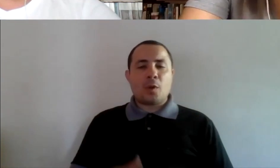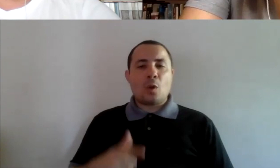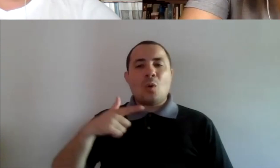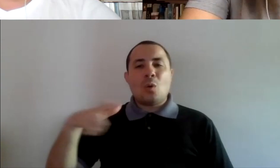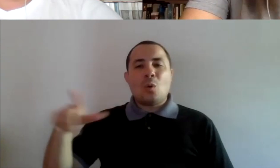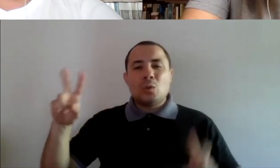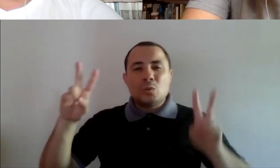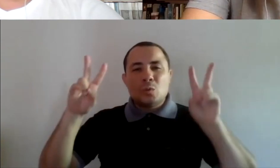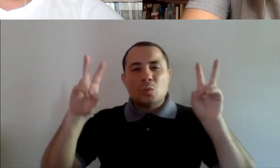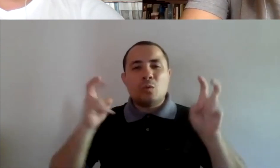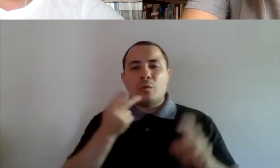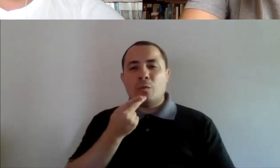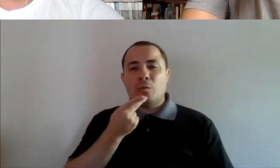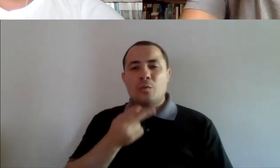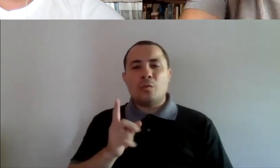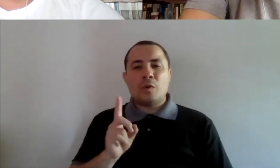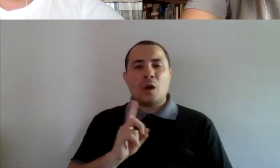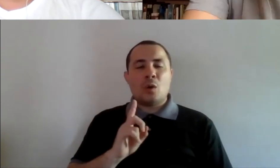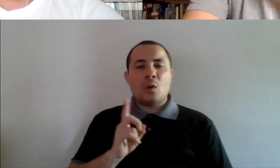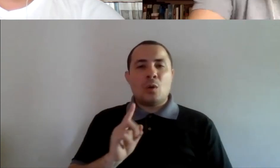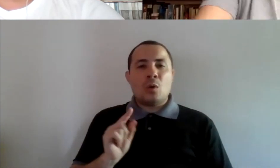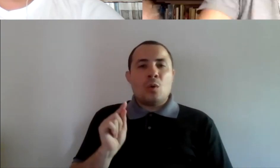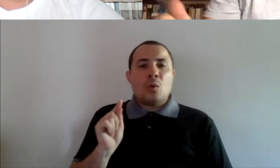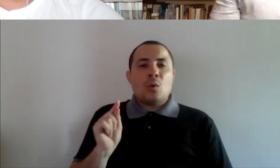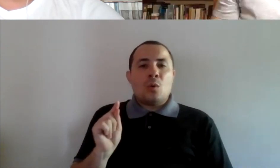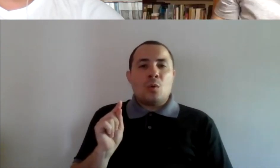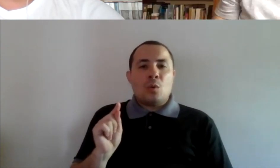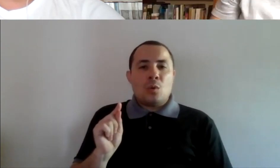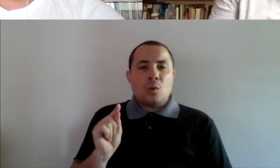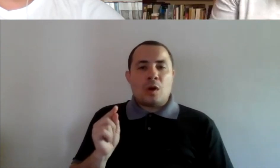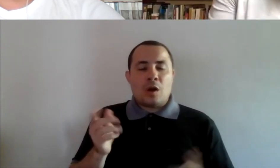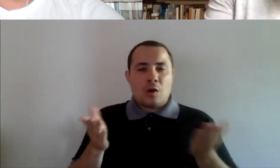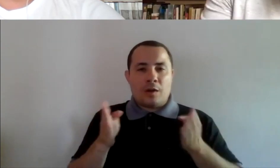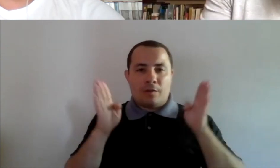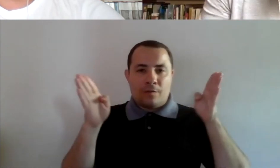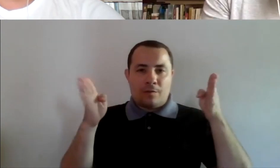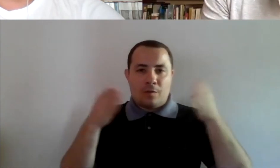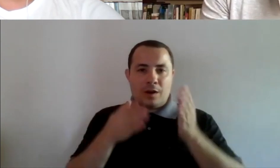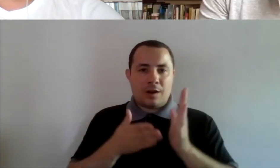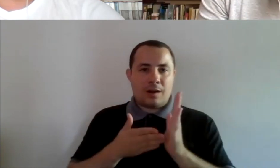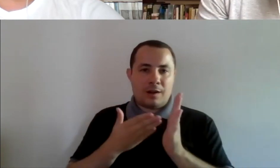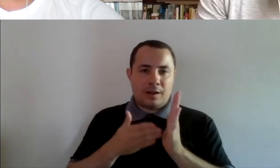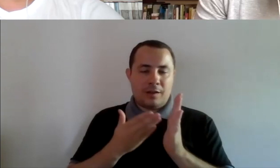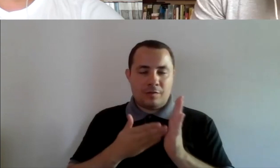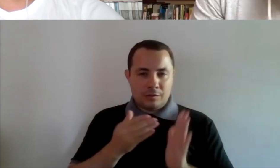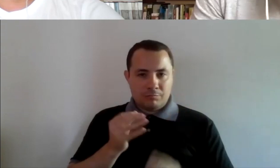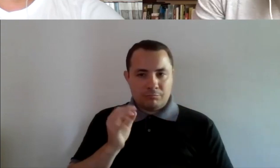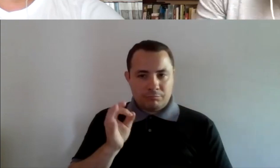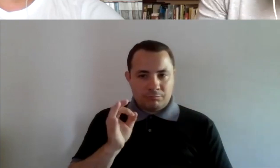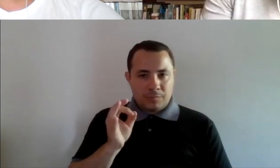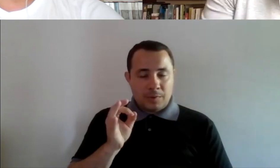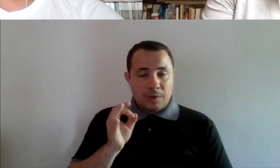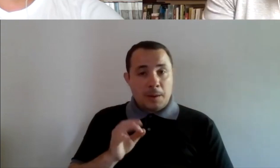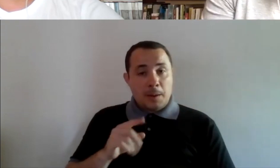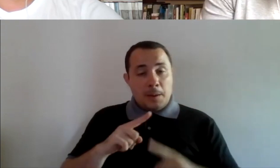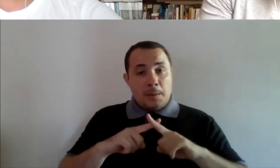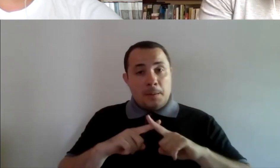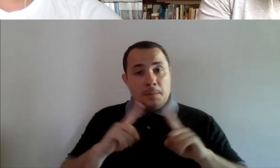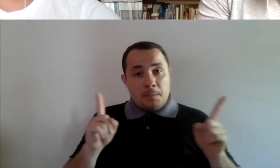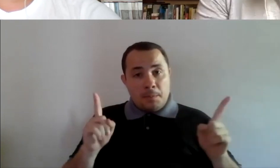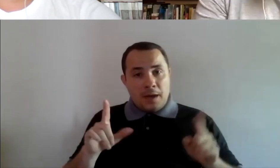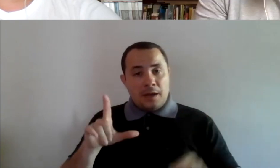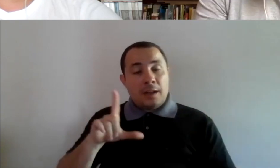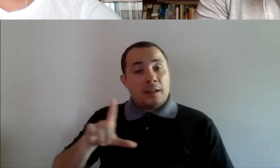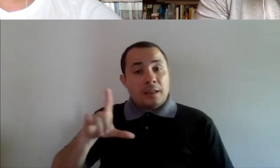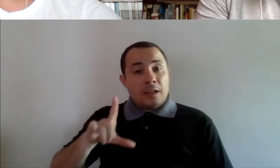que era importante falar também, que é o seguinte: é lógico que a gente está focando no livro, né, no objeto livro, digamos assim, né? Mas a literatura ela